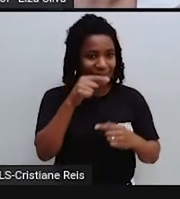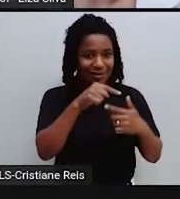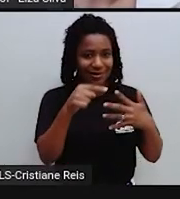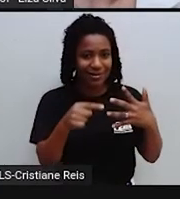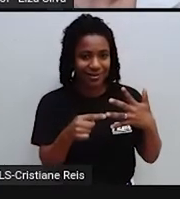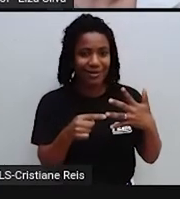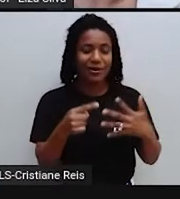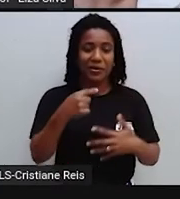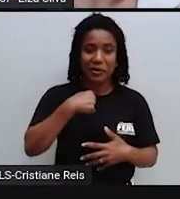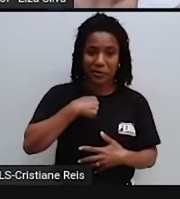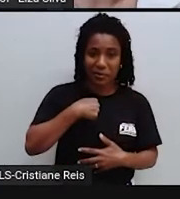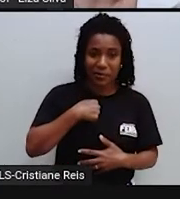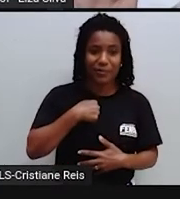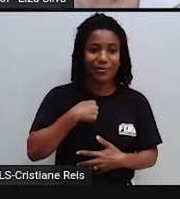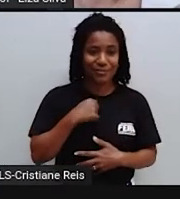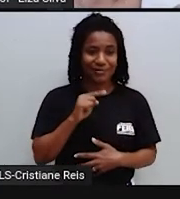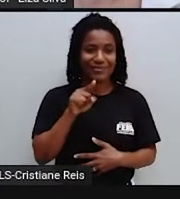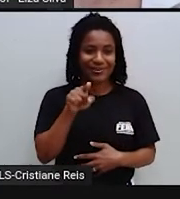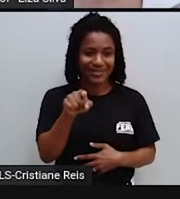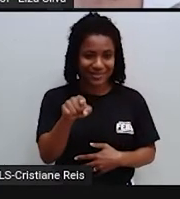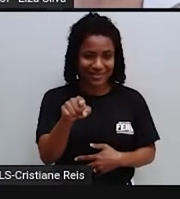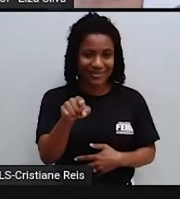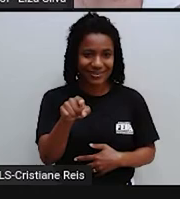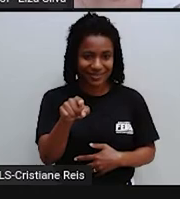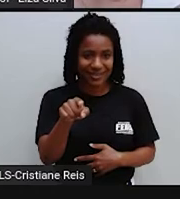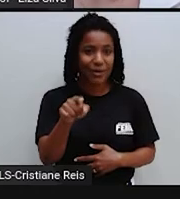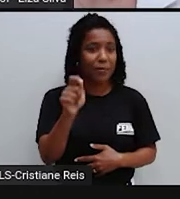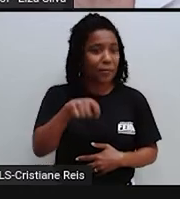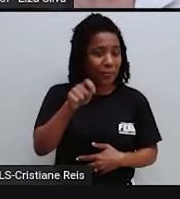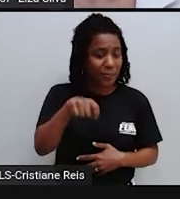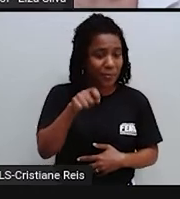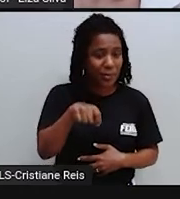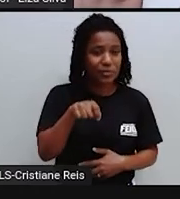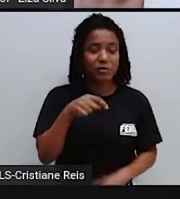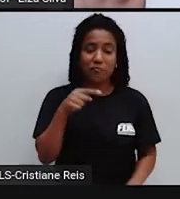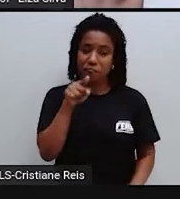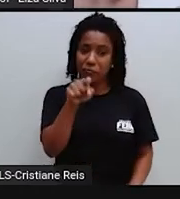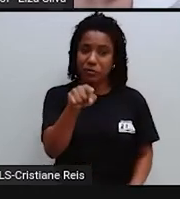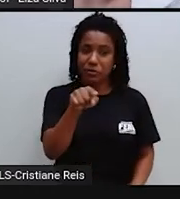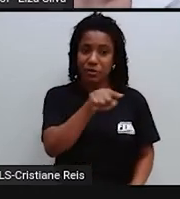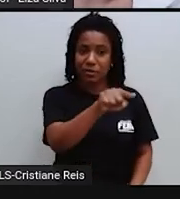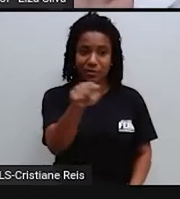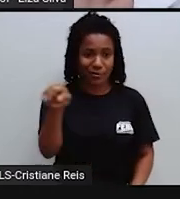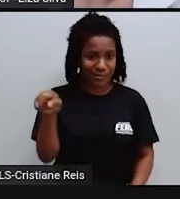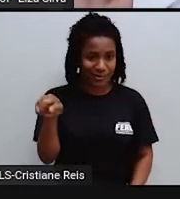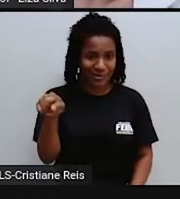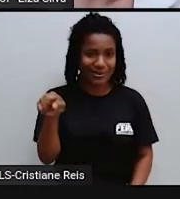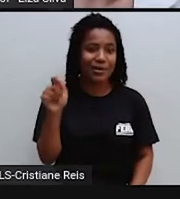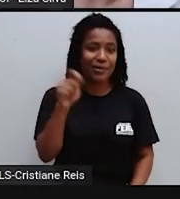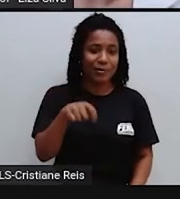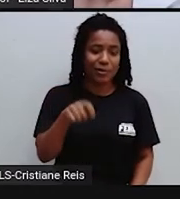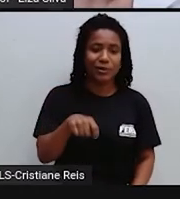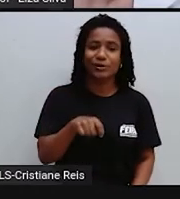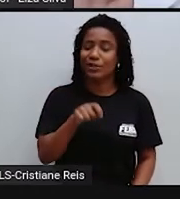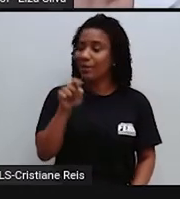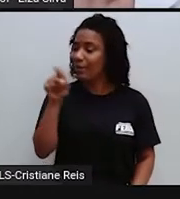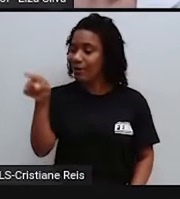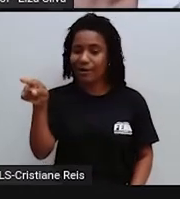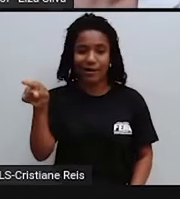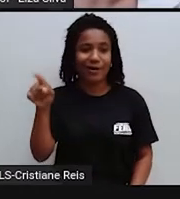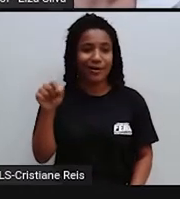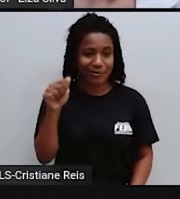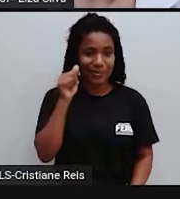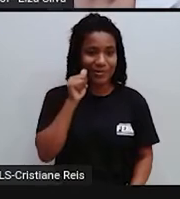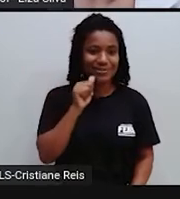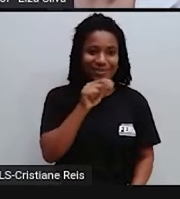eu, you, você tem singular e plural, você, vocês, he, ele, she,